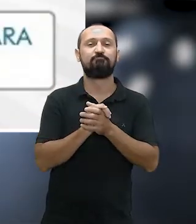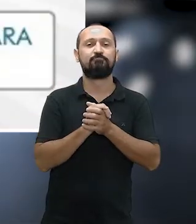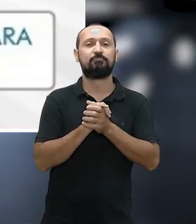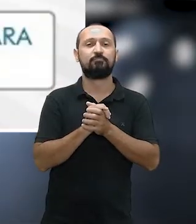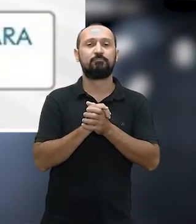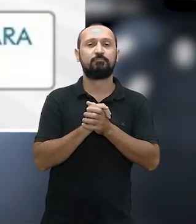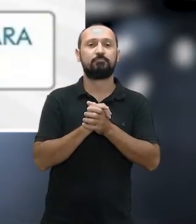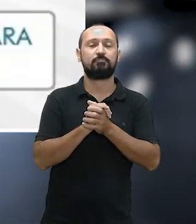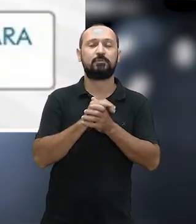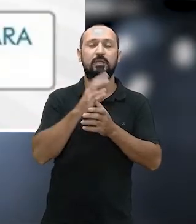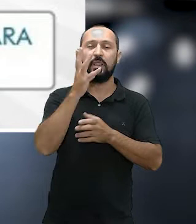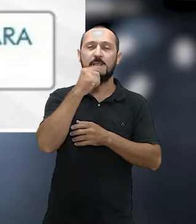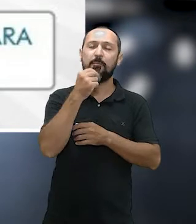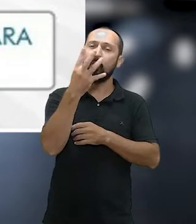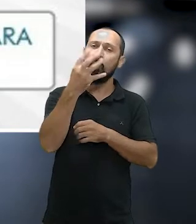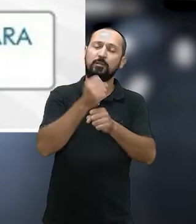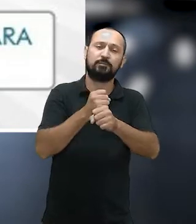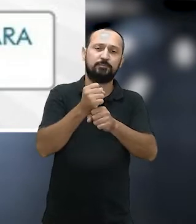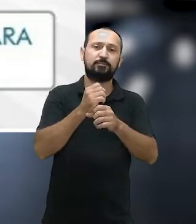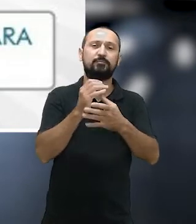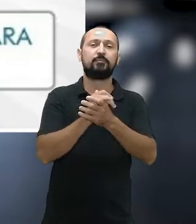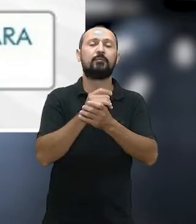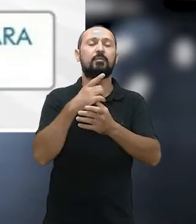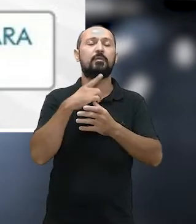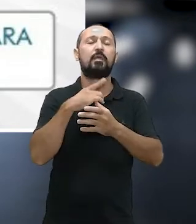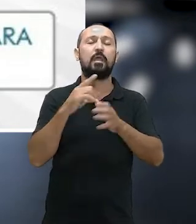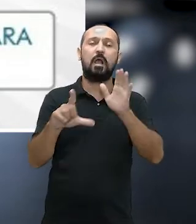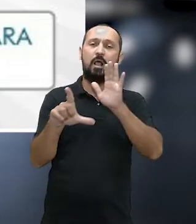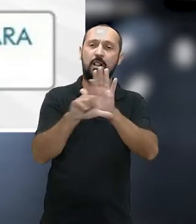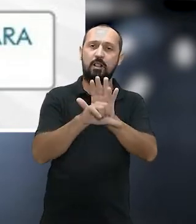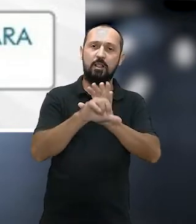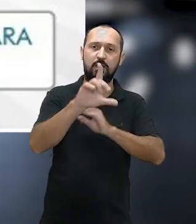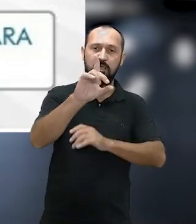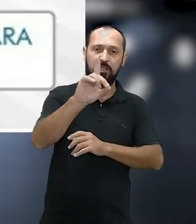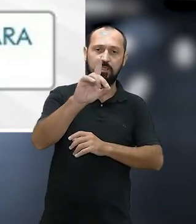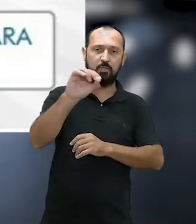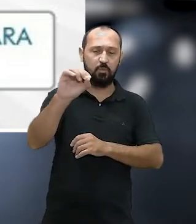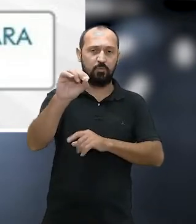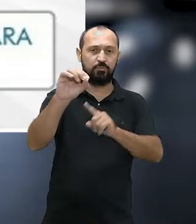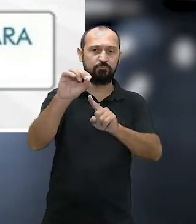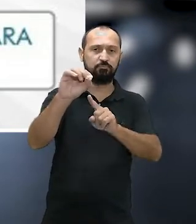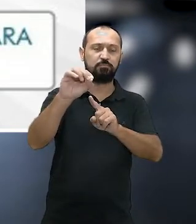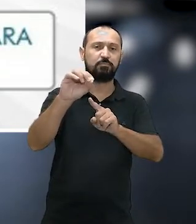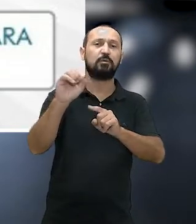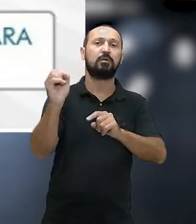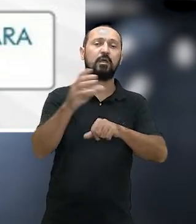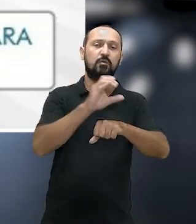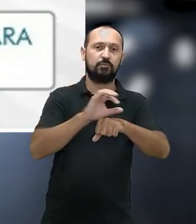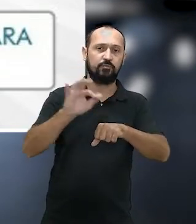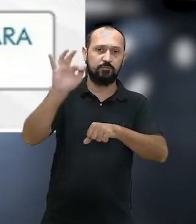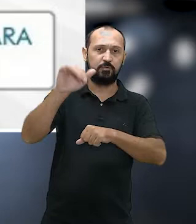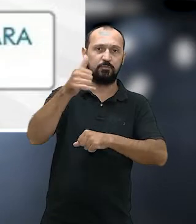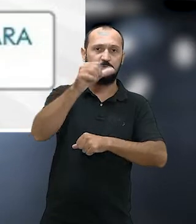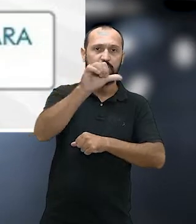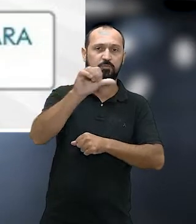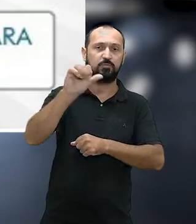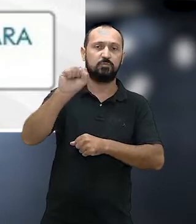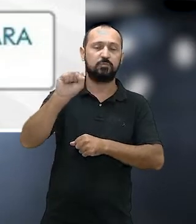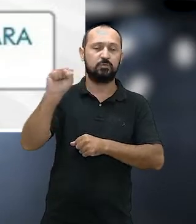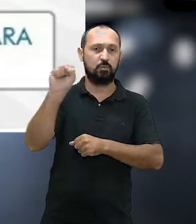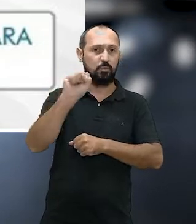a duração de 4 anos. Existe a Lei de Diretrizes Orçamentárias, que é uma inovação da Constituição de